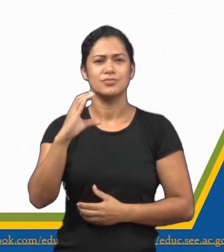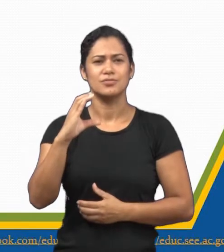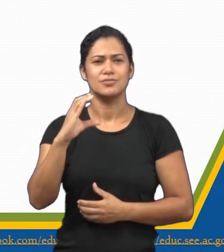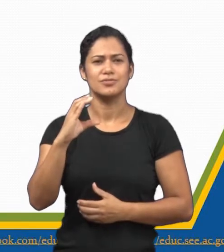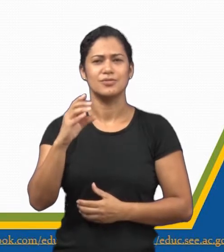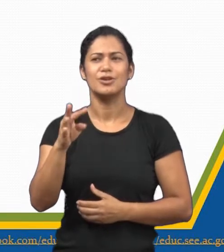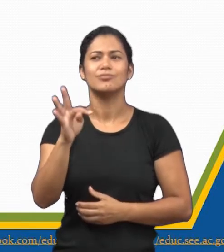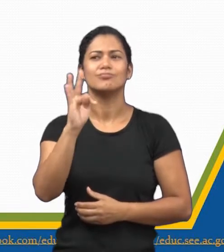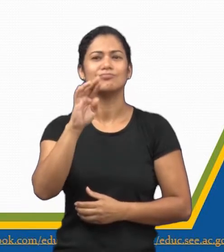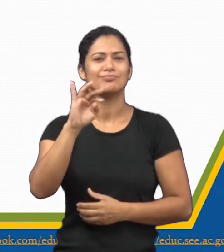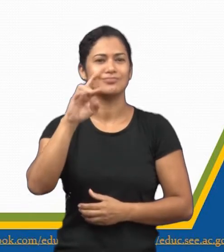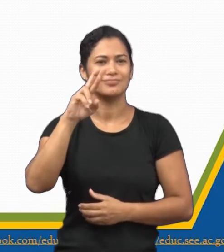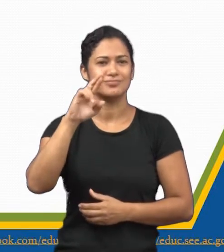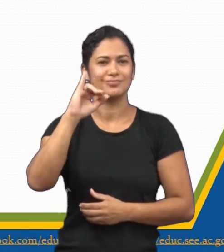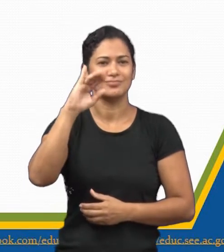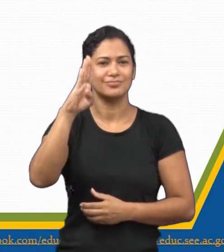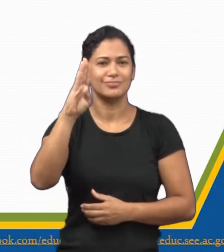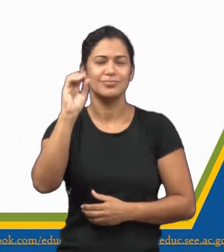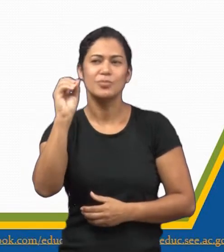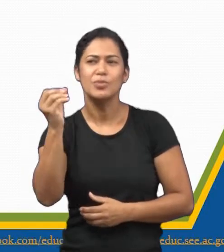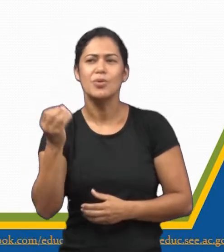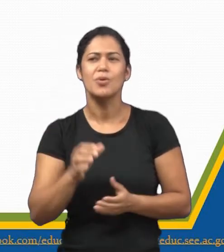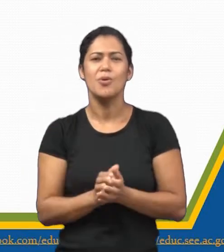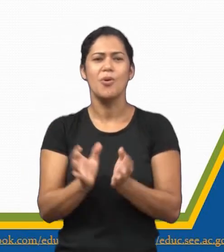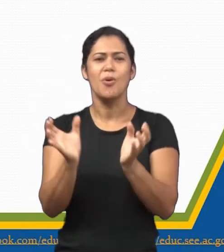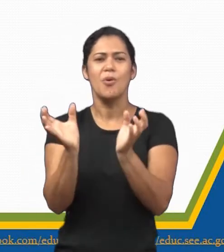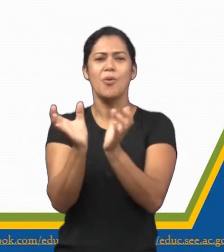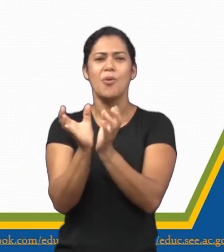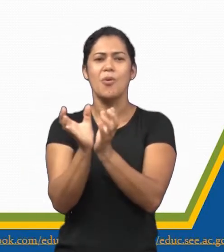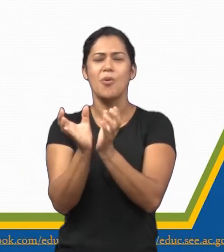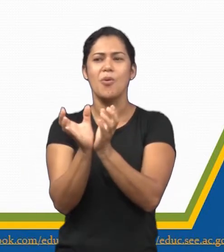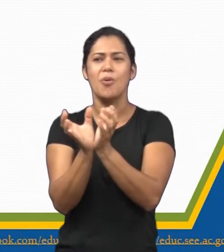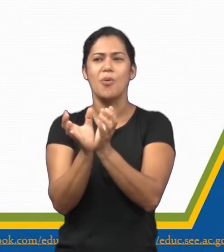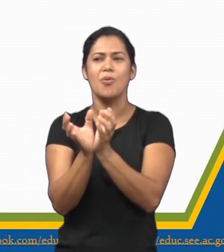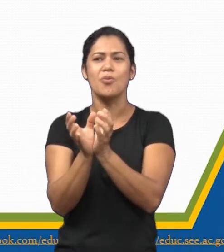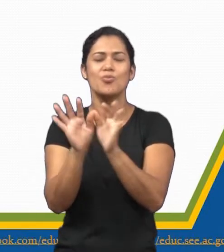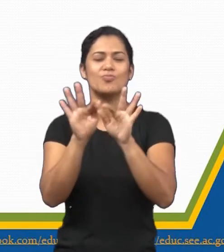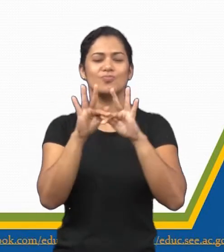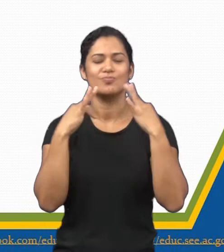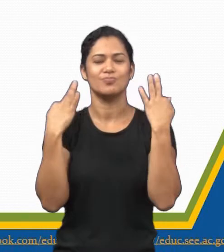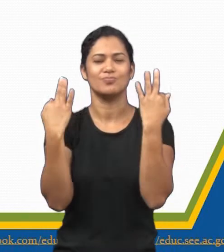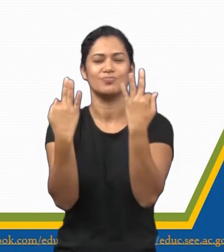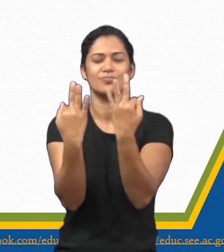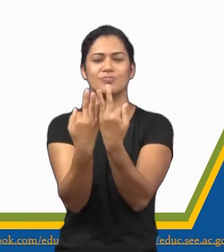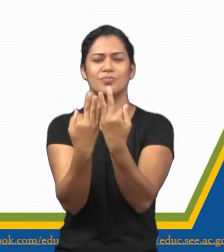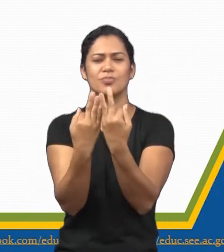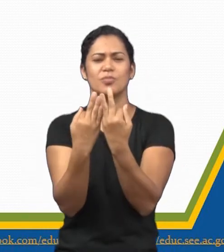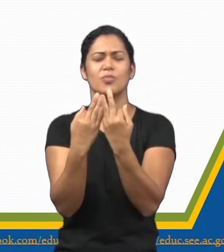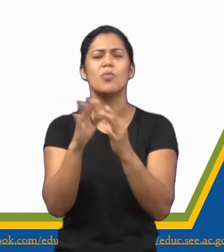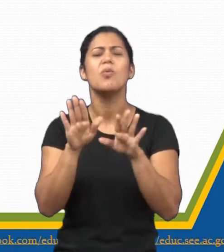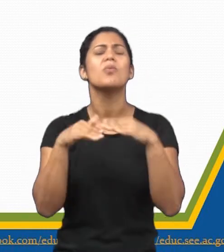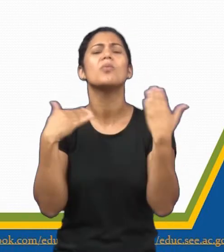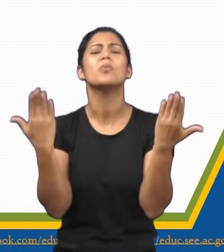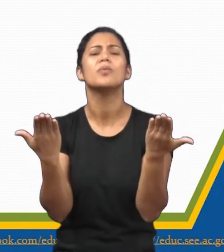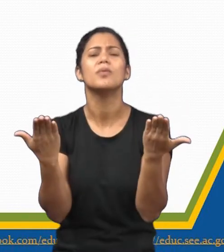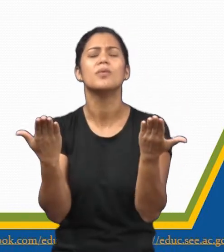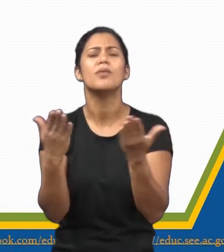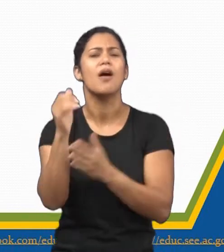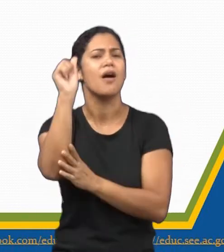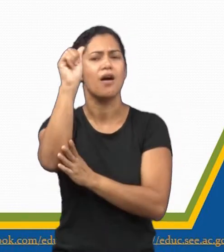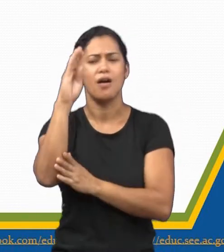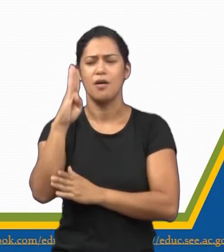Formam uma tribo? Ou formam uma família? Qual seria a resposta?